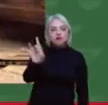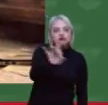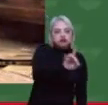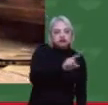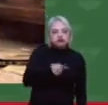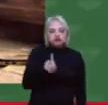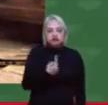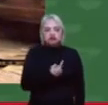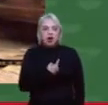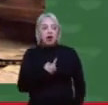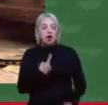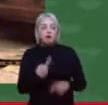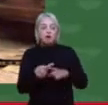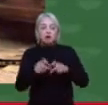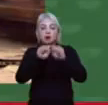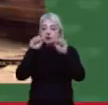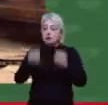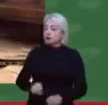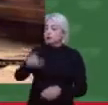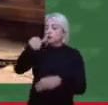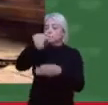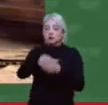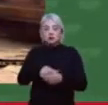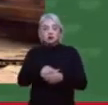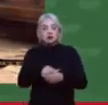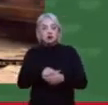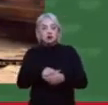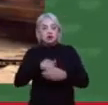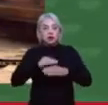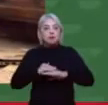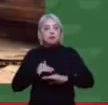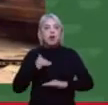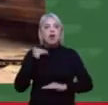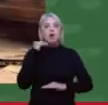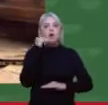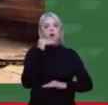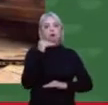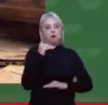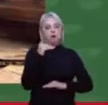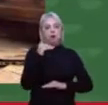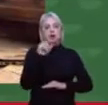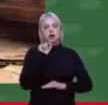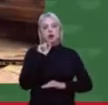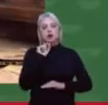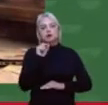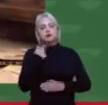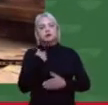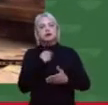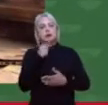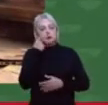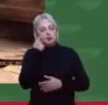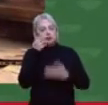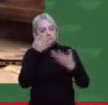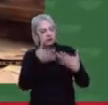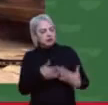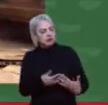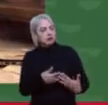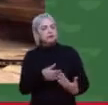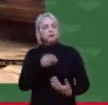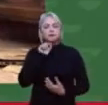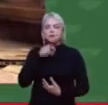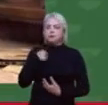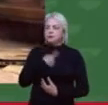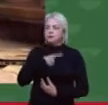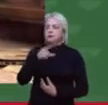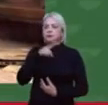porque o sistema de eleição será majoritário. E você assinala bem, porque